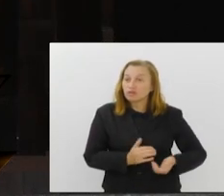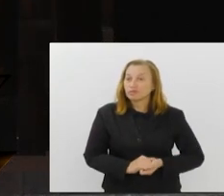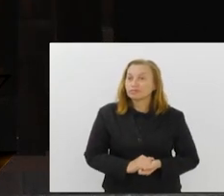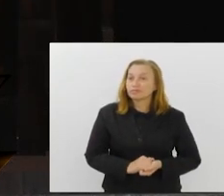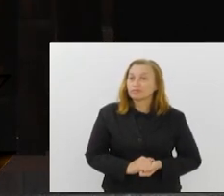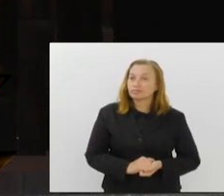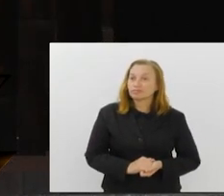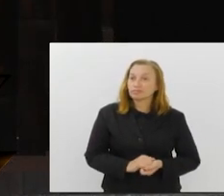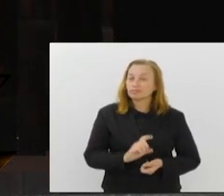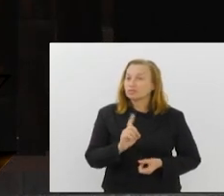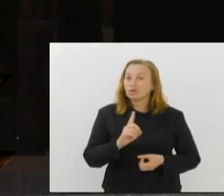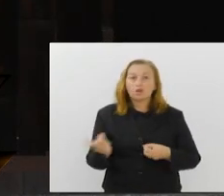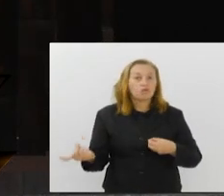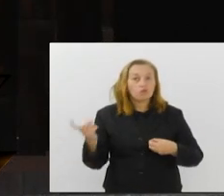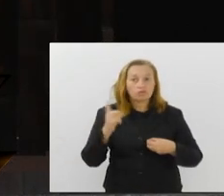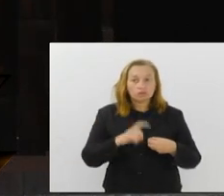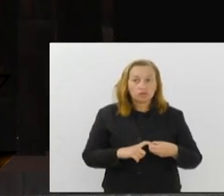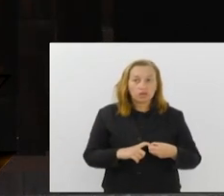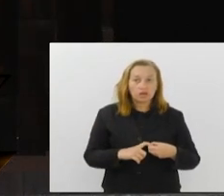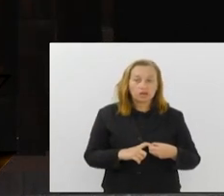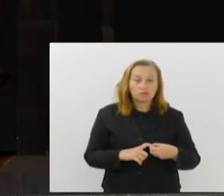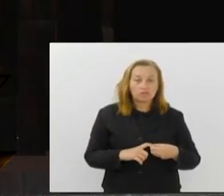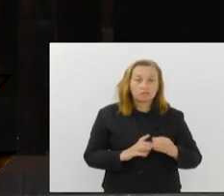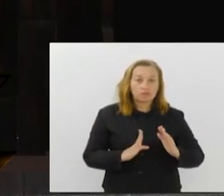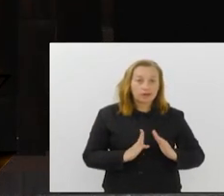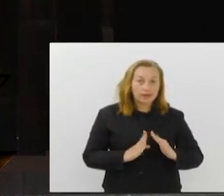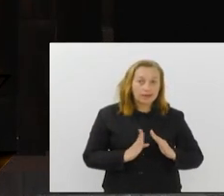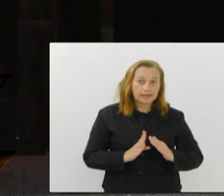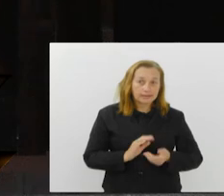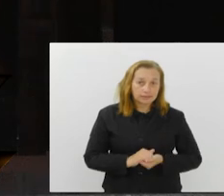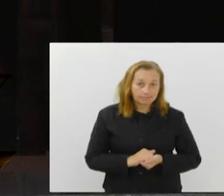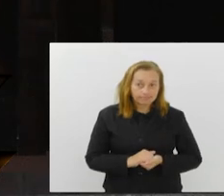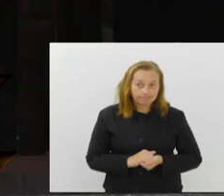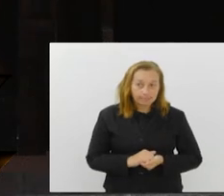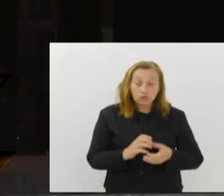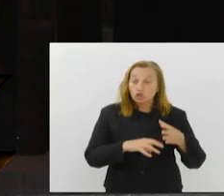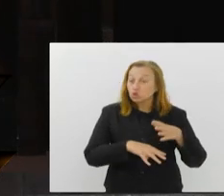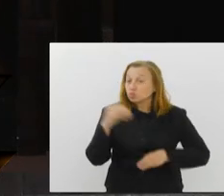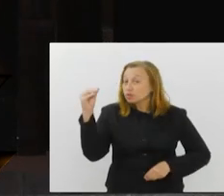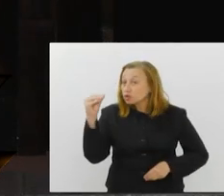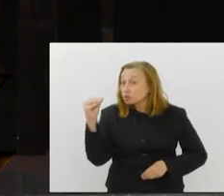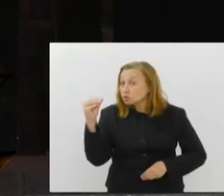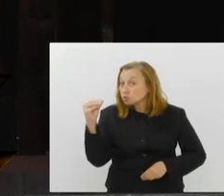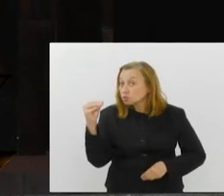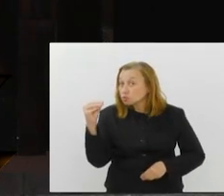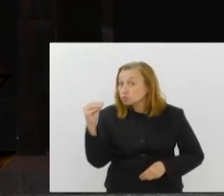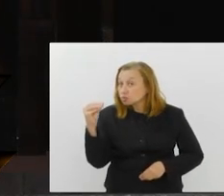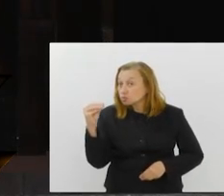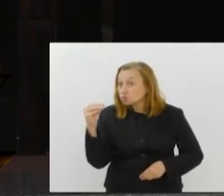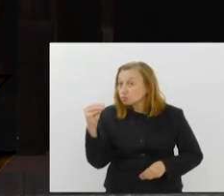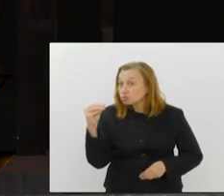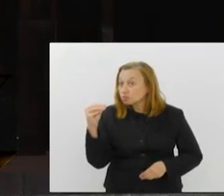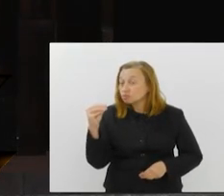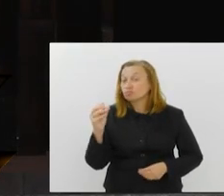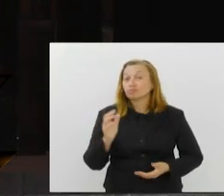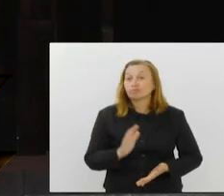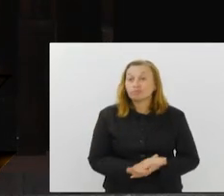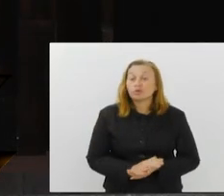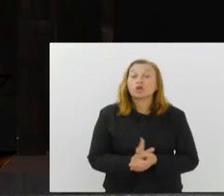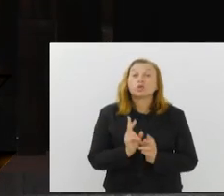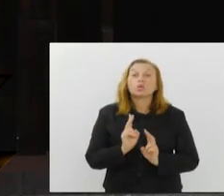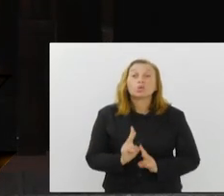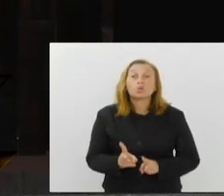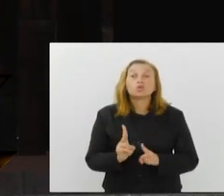que não voltaram pros seus quartos que desapareceram e que ainda